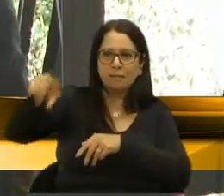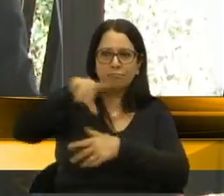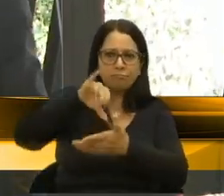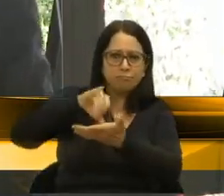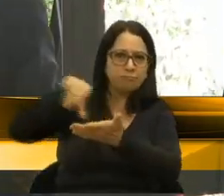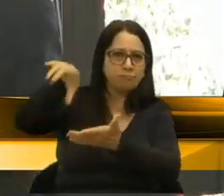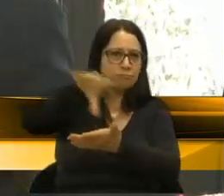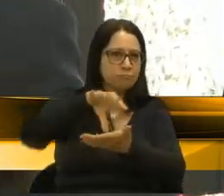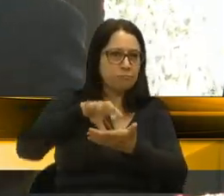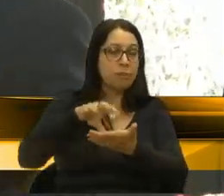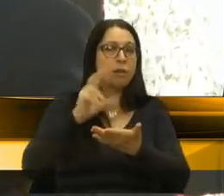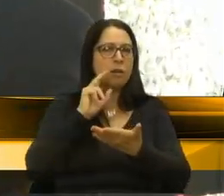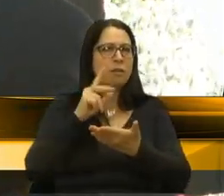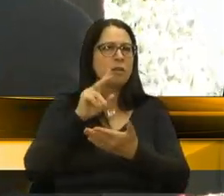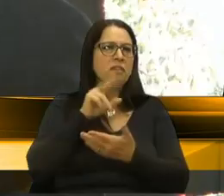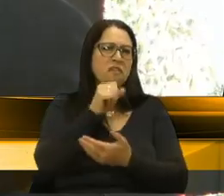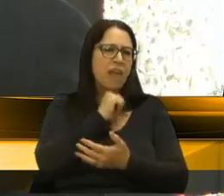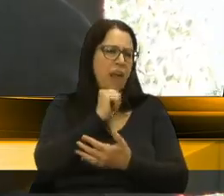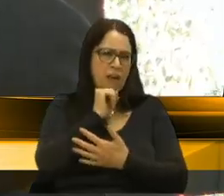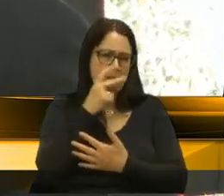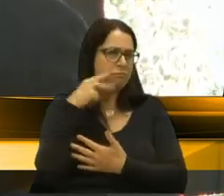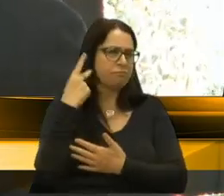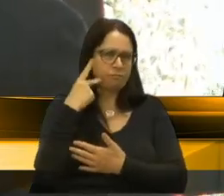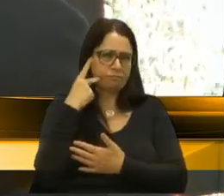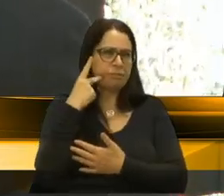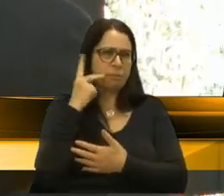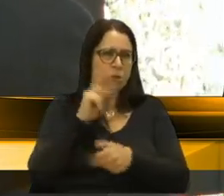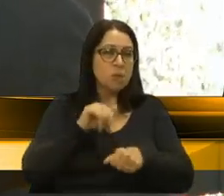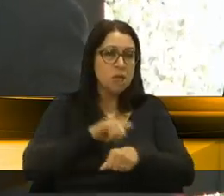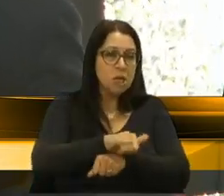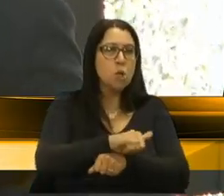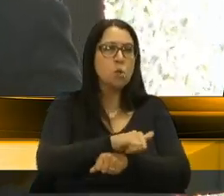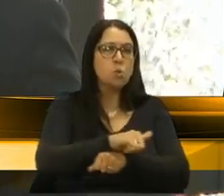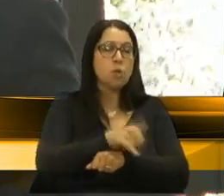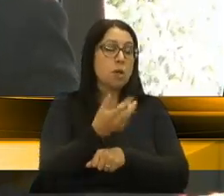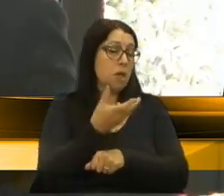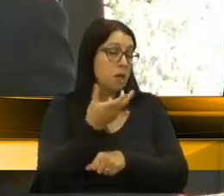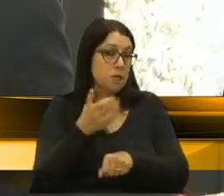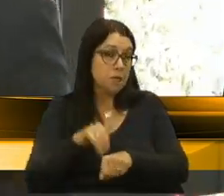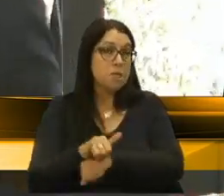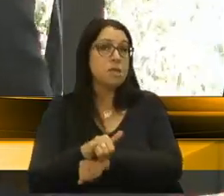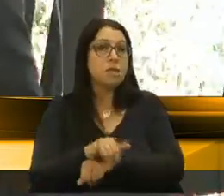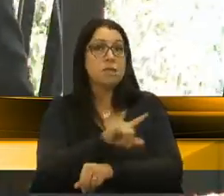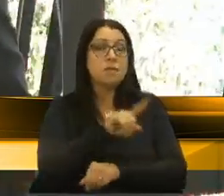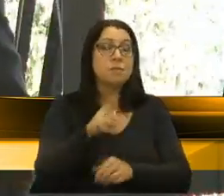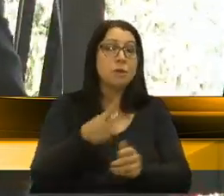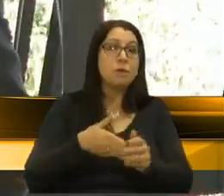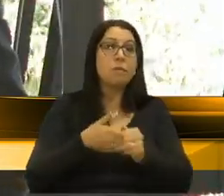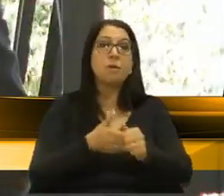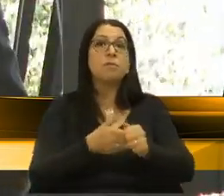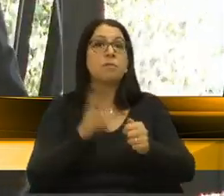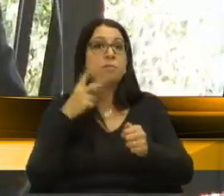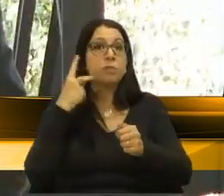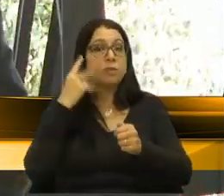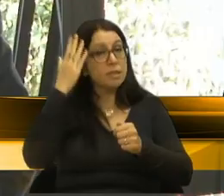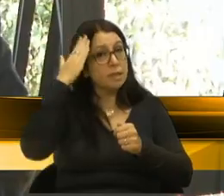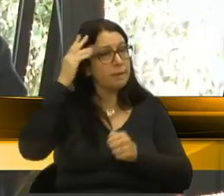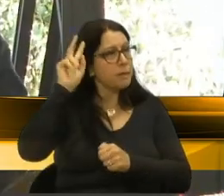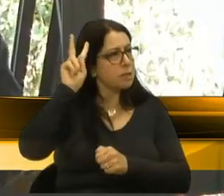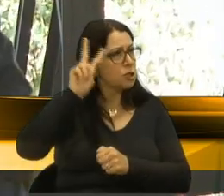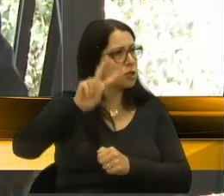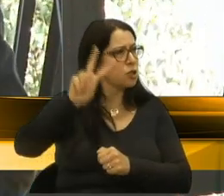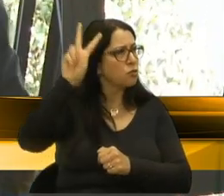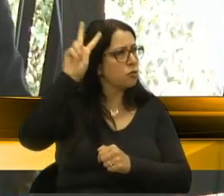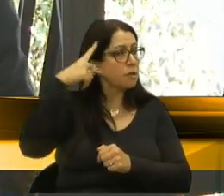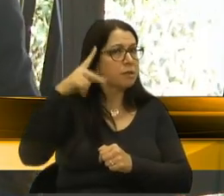sempre, né? Trazida por um cara que enganou. Quer dizer, enganou quem quis ser enganado, né? Porque quem acompanhava a política e sabia do histórico dele